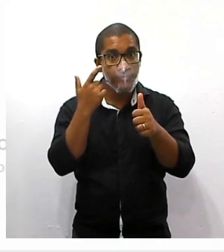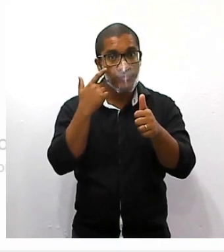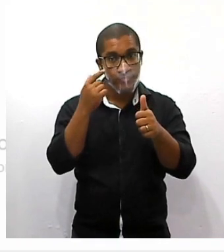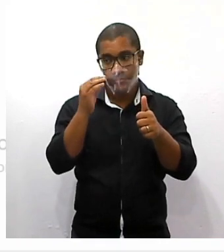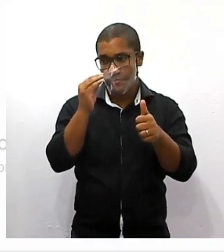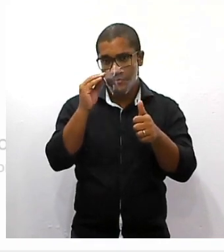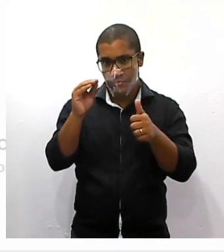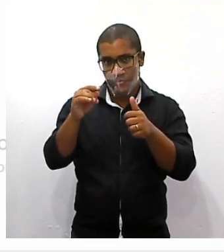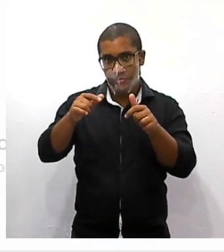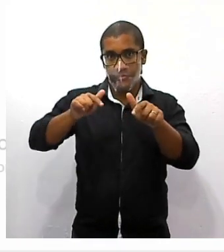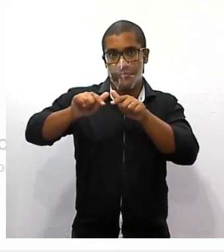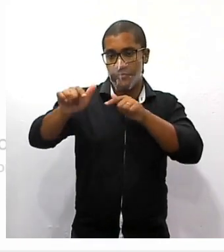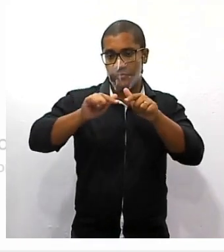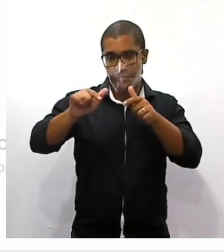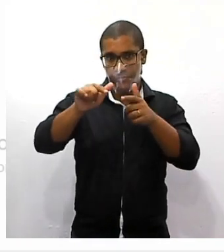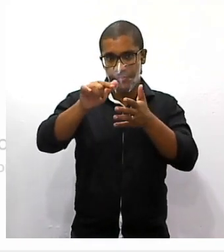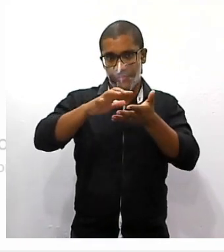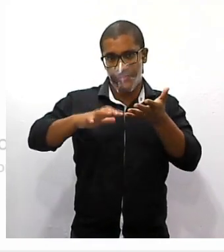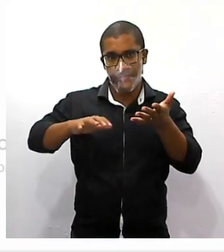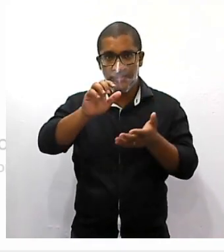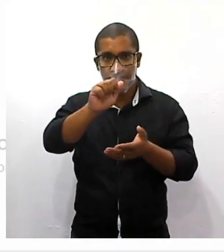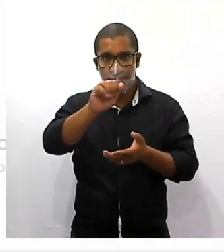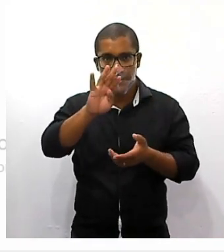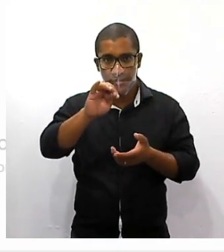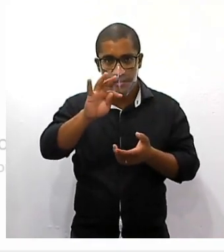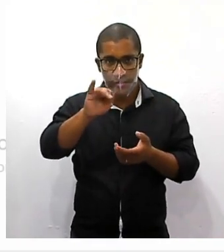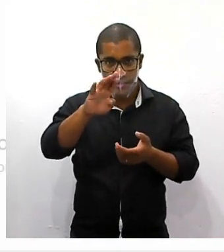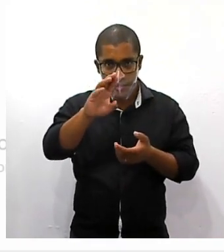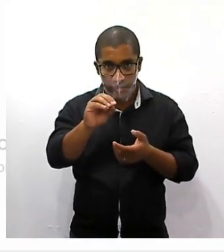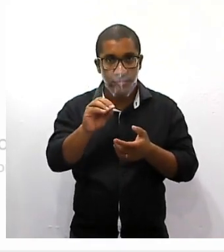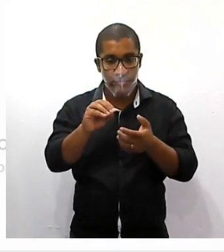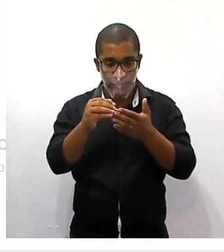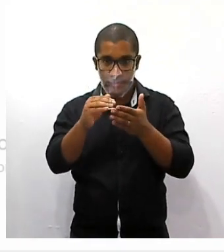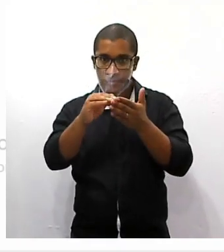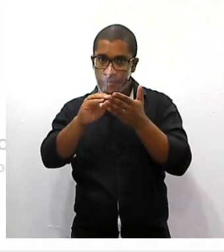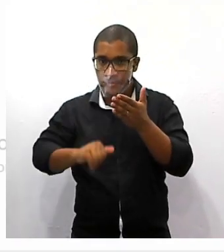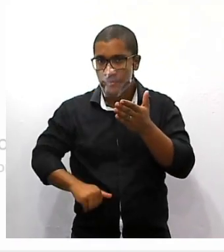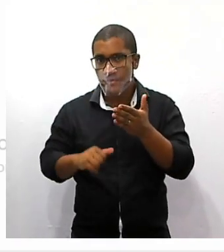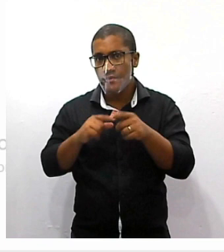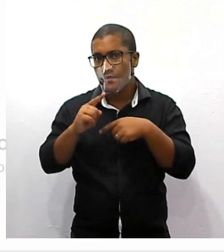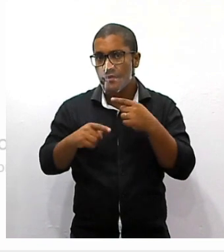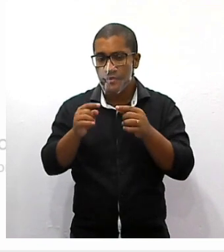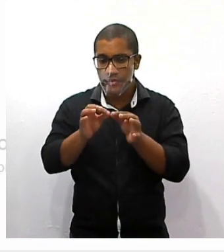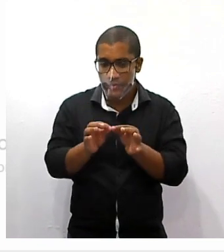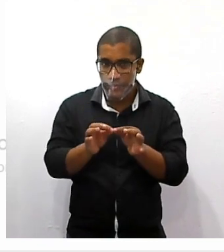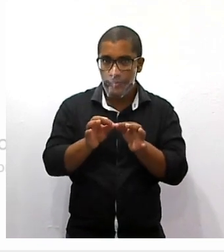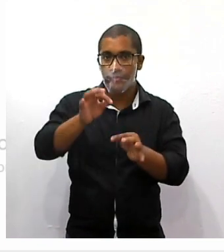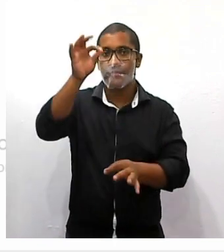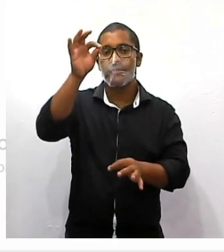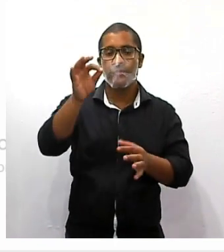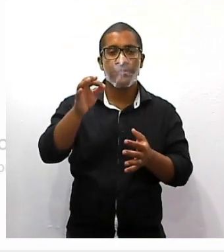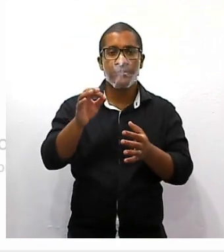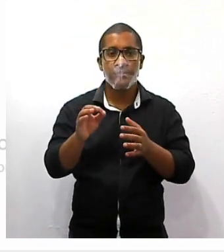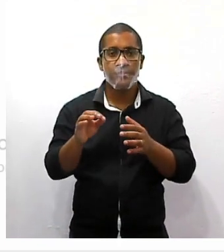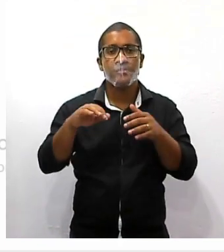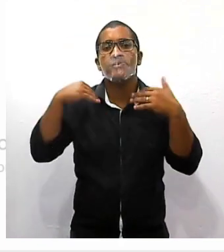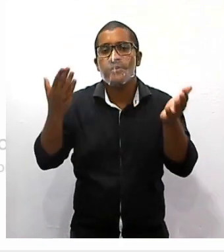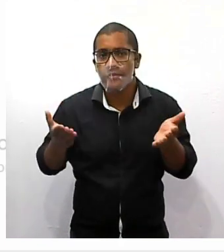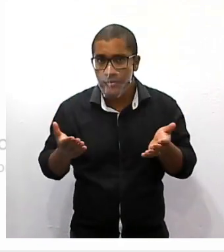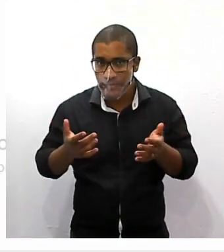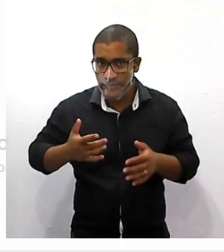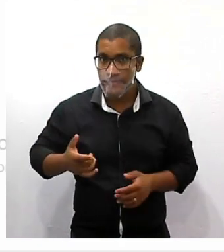Desprezando-se o trabalho do atrito, qual a altura máxima que o corpo consegue atingir. Muito bem, pessoal, a gente vai